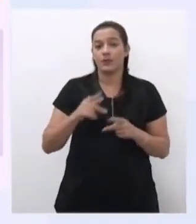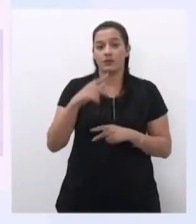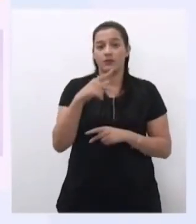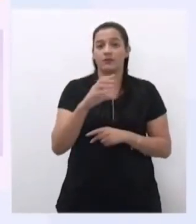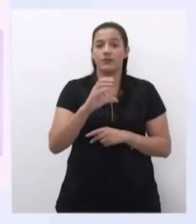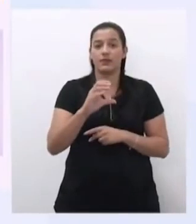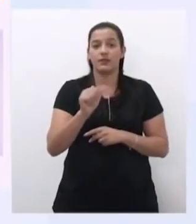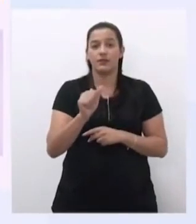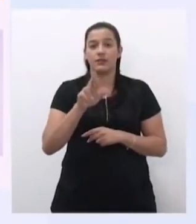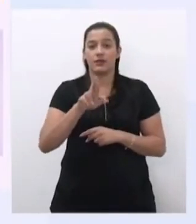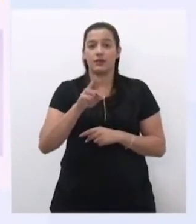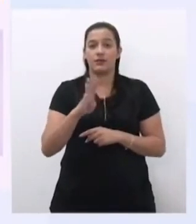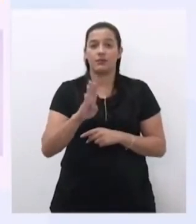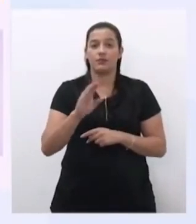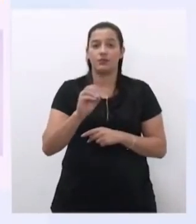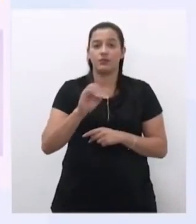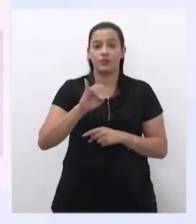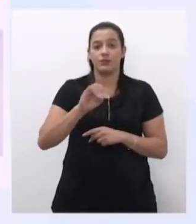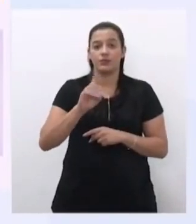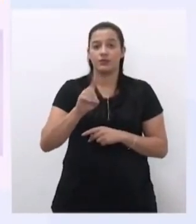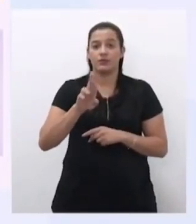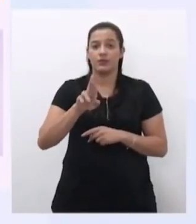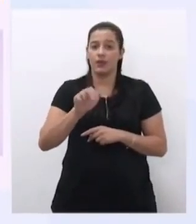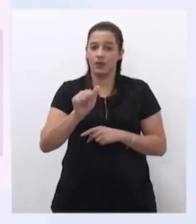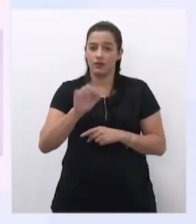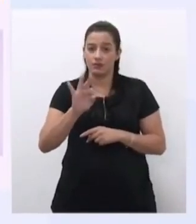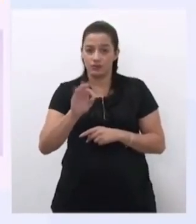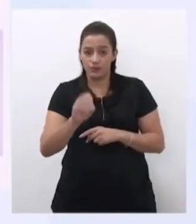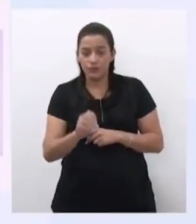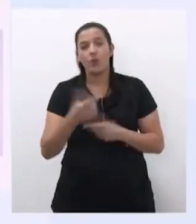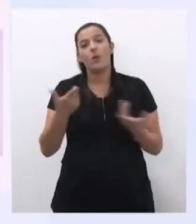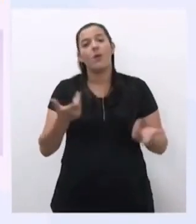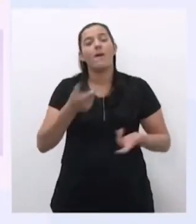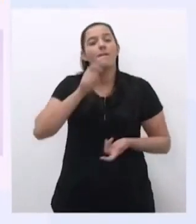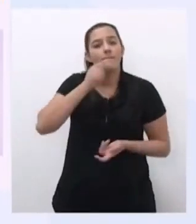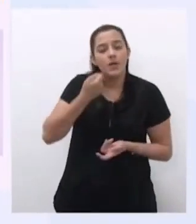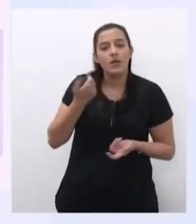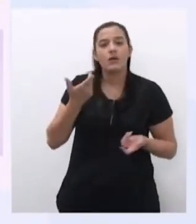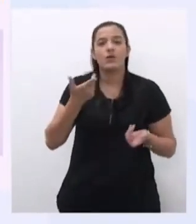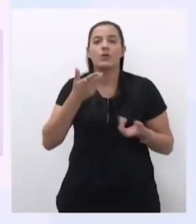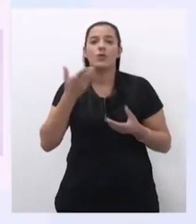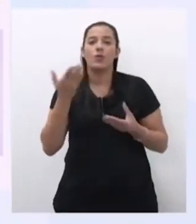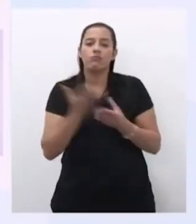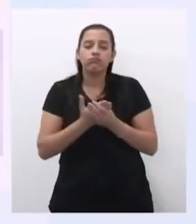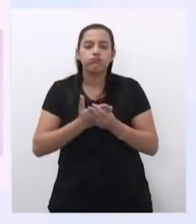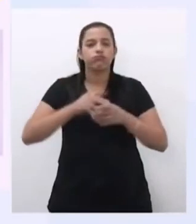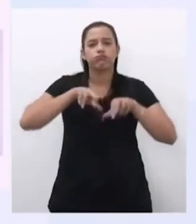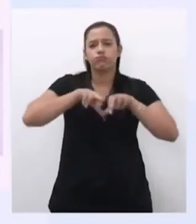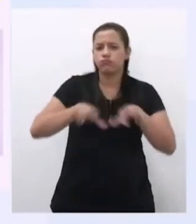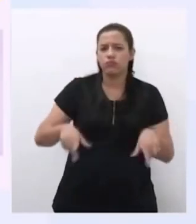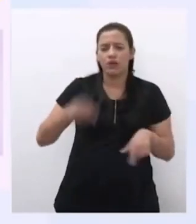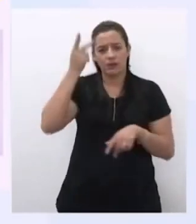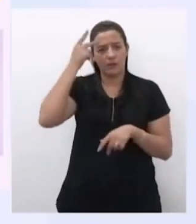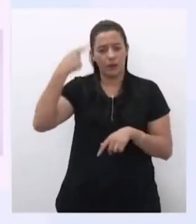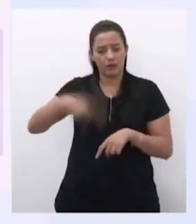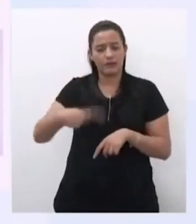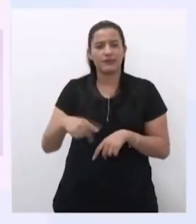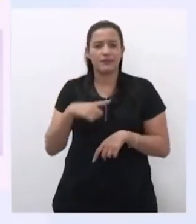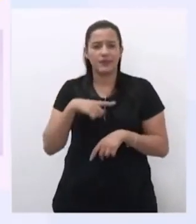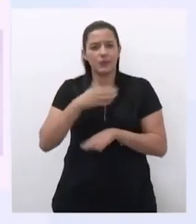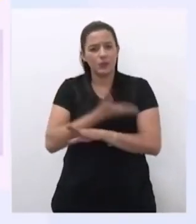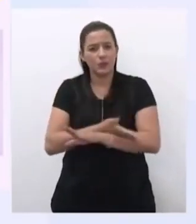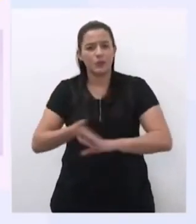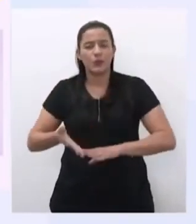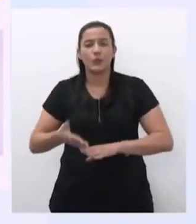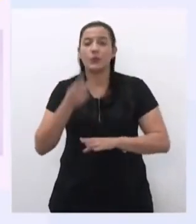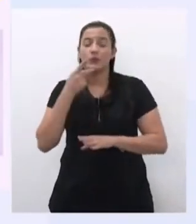o pãozinho francês, como vocês estão vendo, é muito típico aqui em São Paulo, eu posso pensar no pão de forma, em torrada, em biscoito. Lembrando sempre que quando a gente fala de carboidratos,